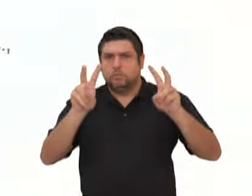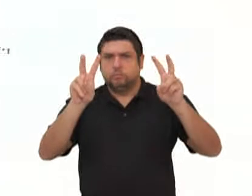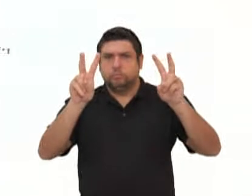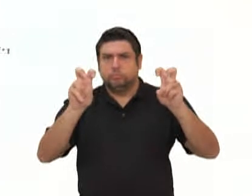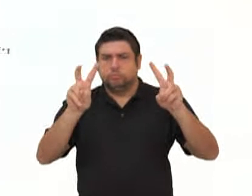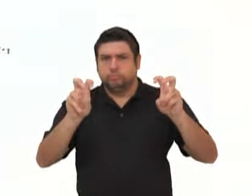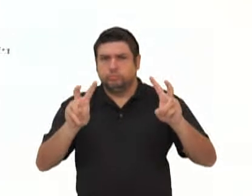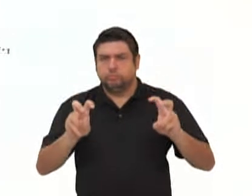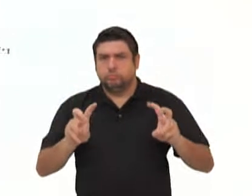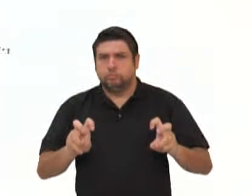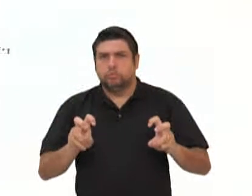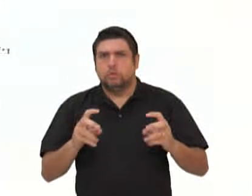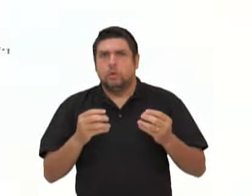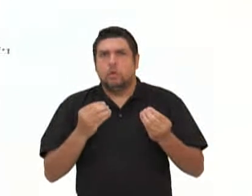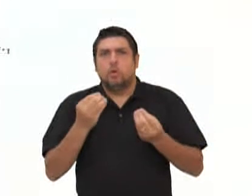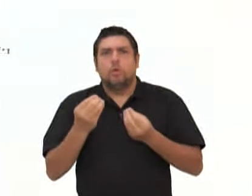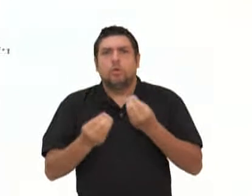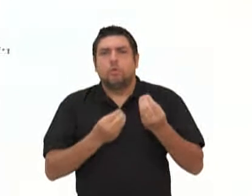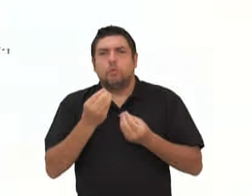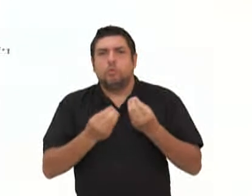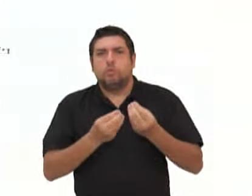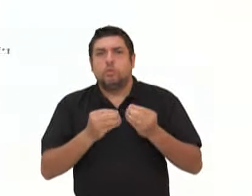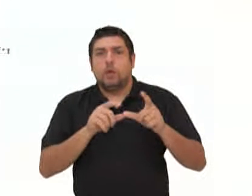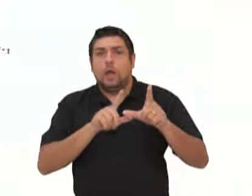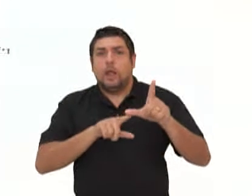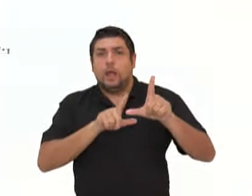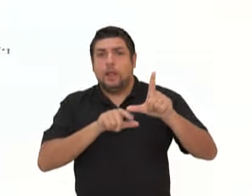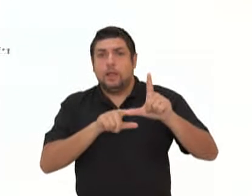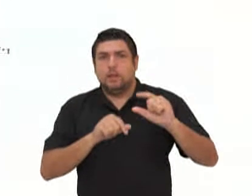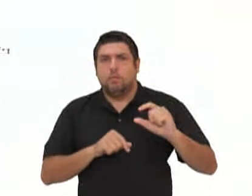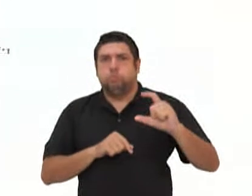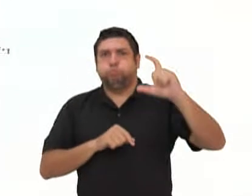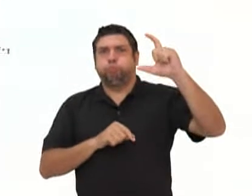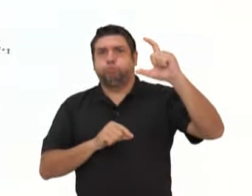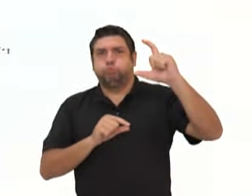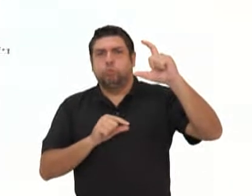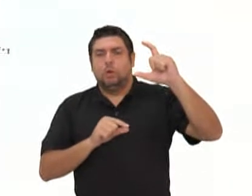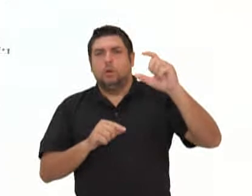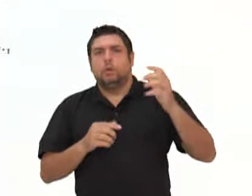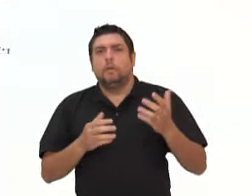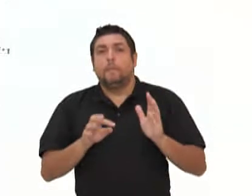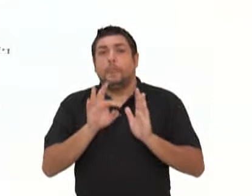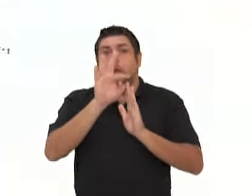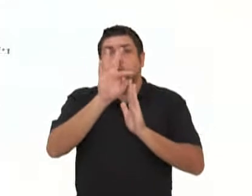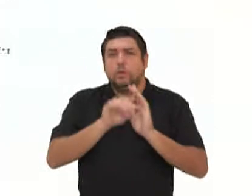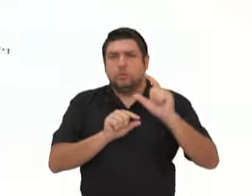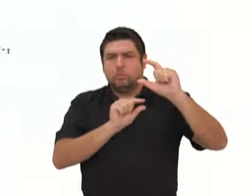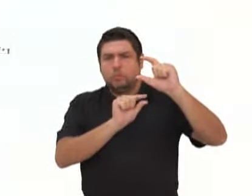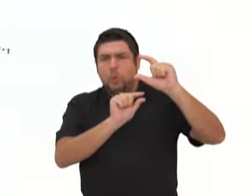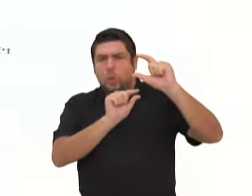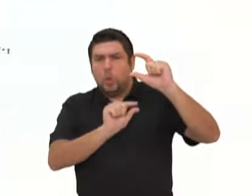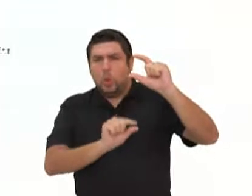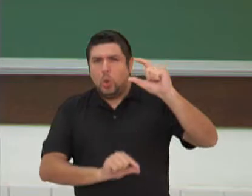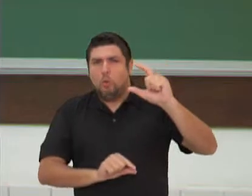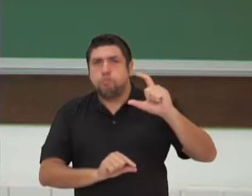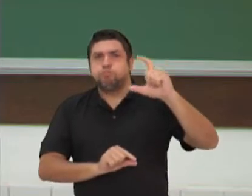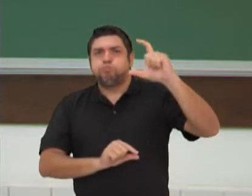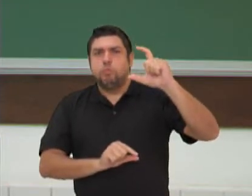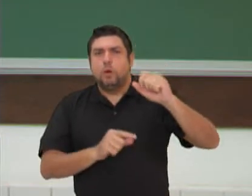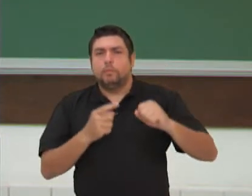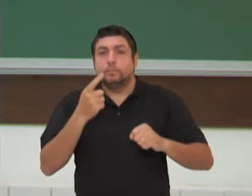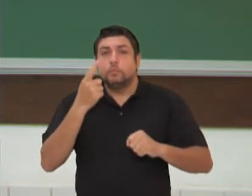periódico, composto em tipos de maior tamanho. ¿Sí? Então, vamos observar aqui alguns elementos, basicamente, que temos